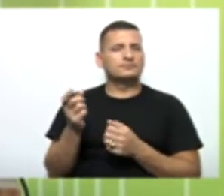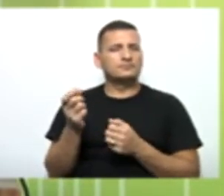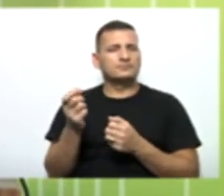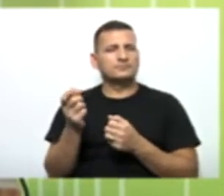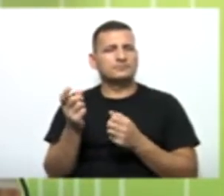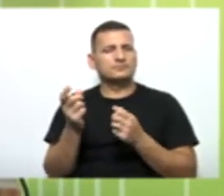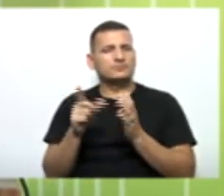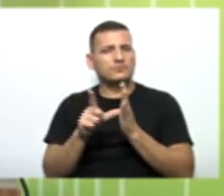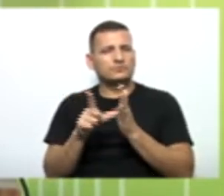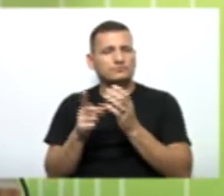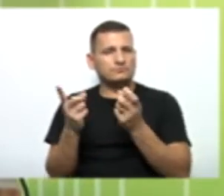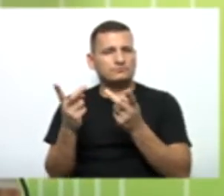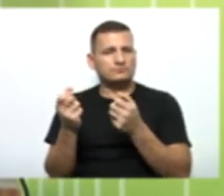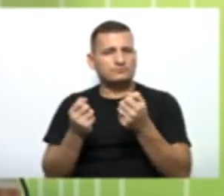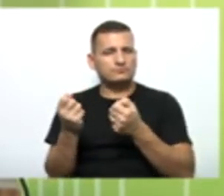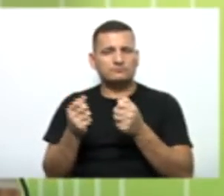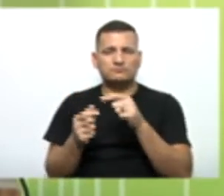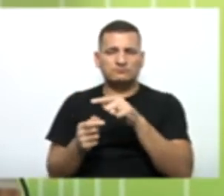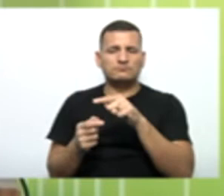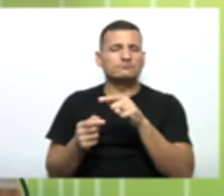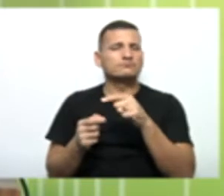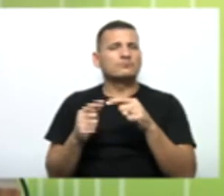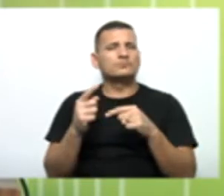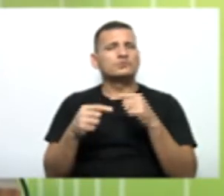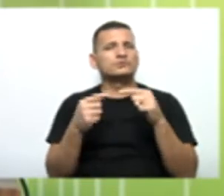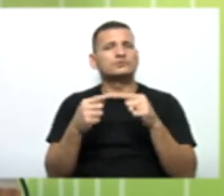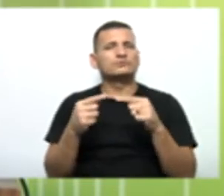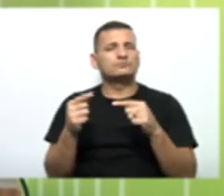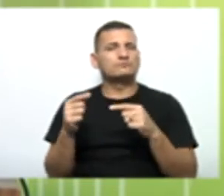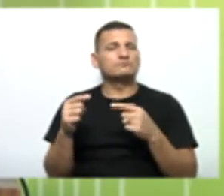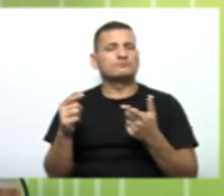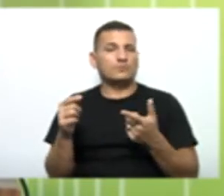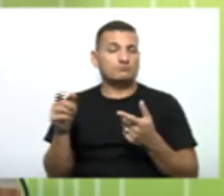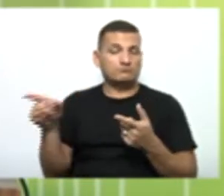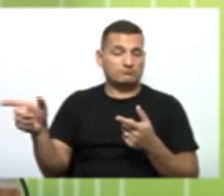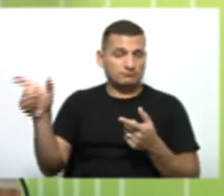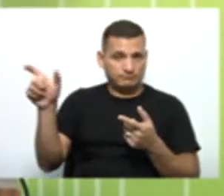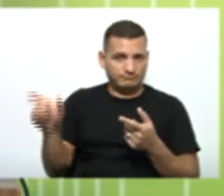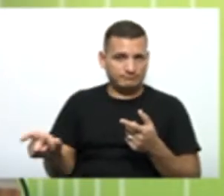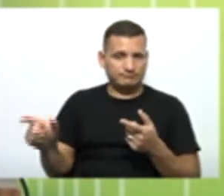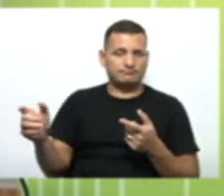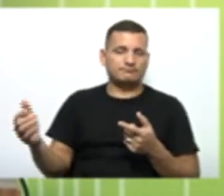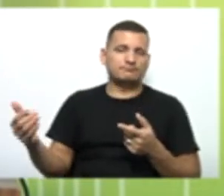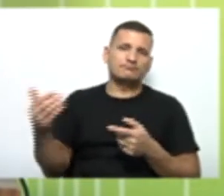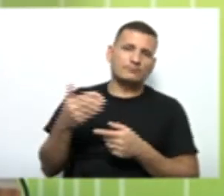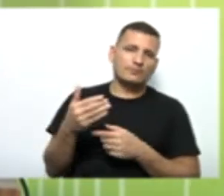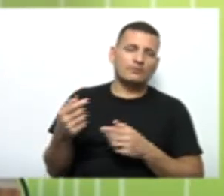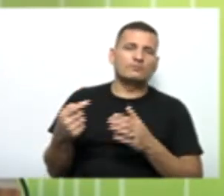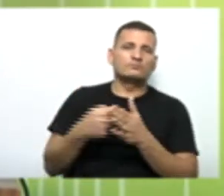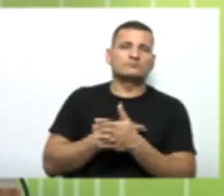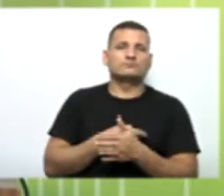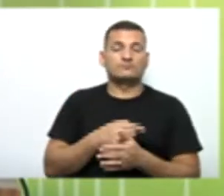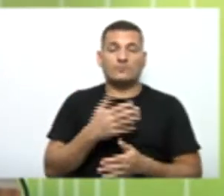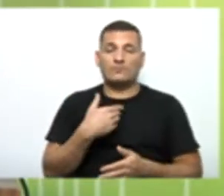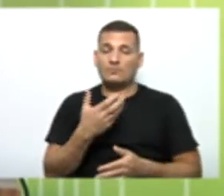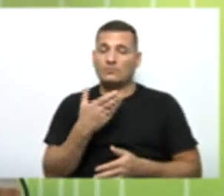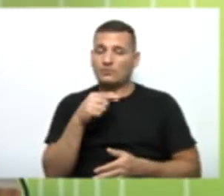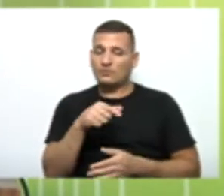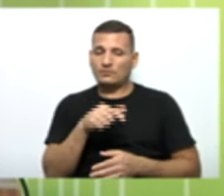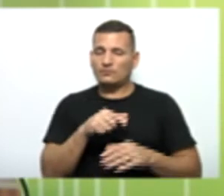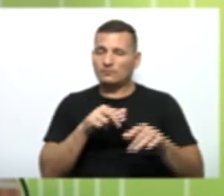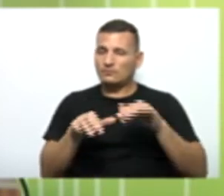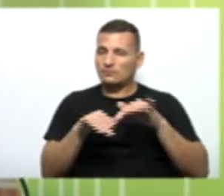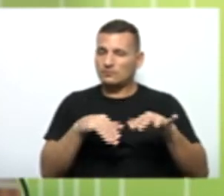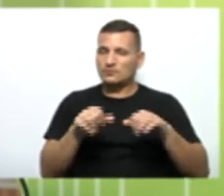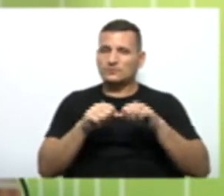o objetivo? E ela vai trazer, ó, chegar para você com a missão assim, ó. Analista, eu quero que você crie um sistema aqui